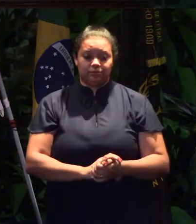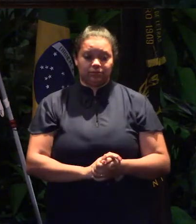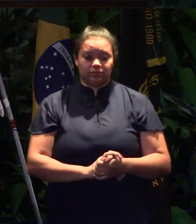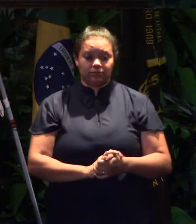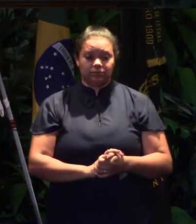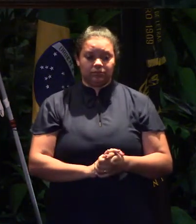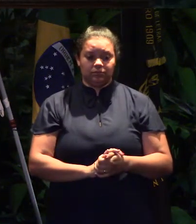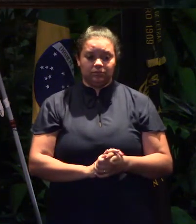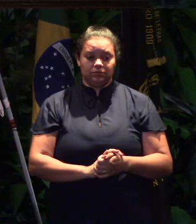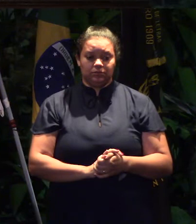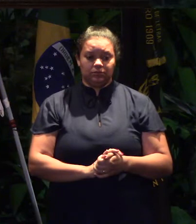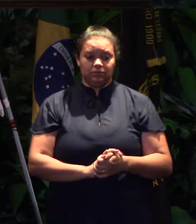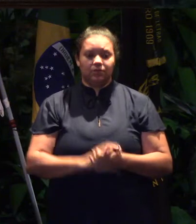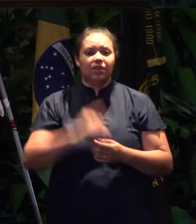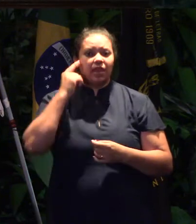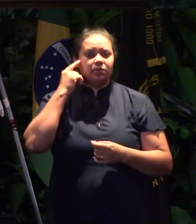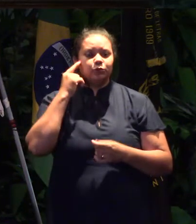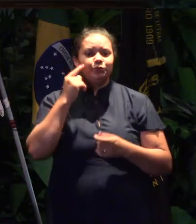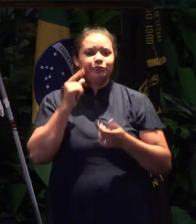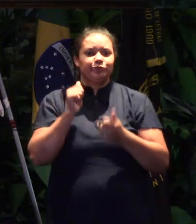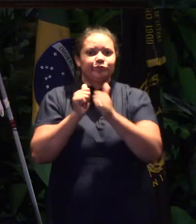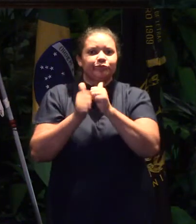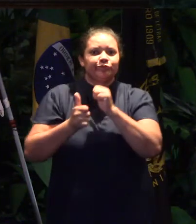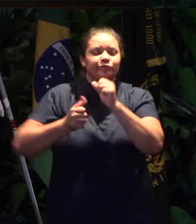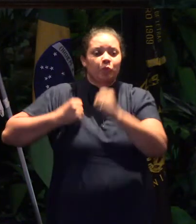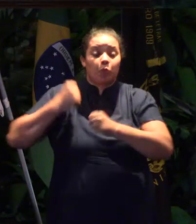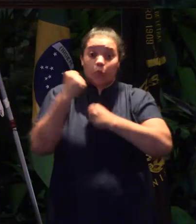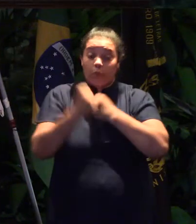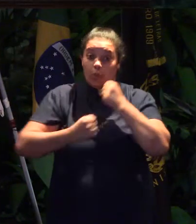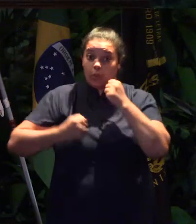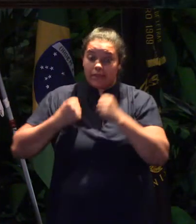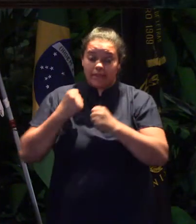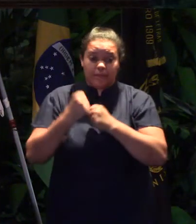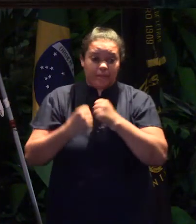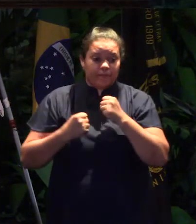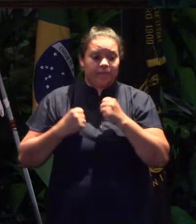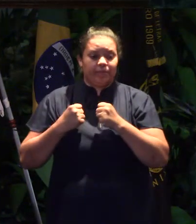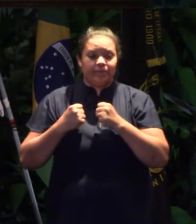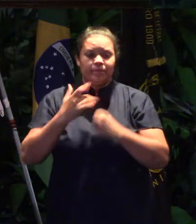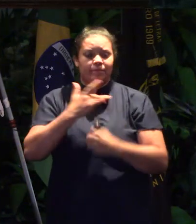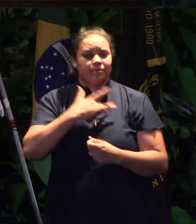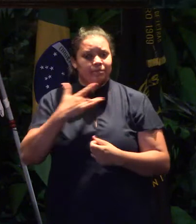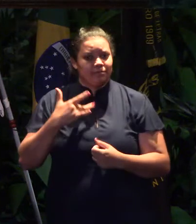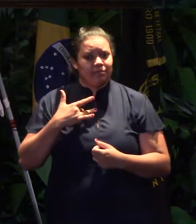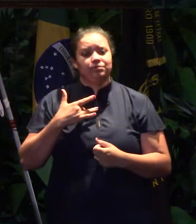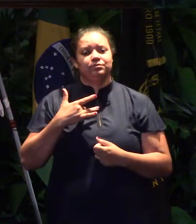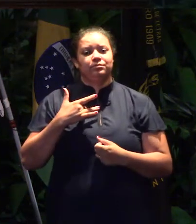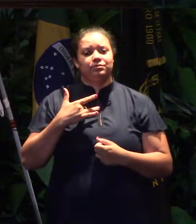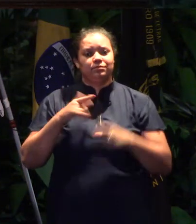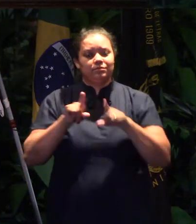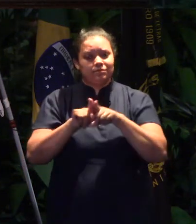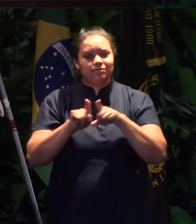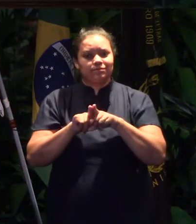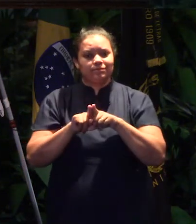Mas é isso, assim, eu acho que a corrida, além de ser uma coisa muito saudável e tal, permite